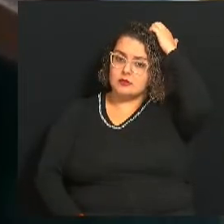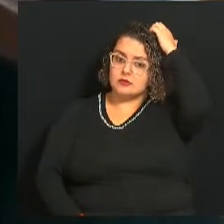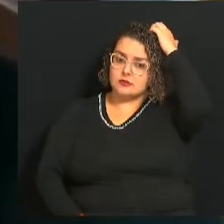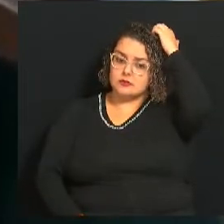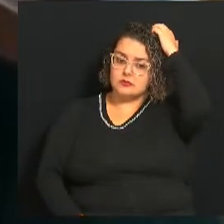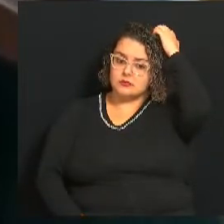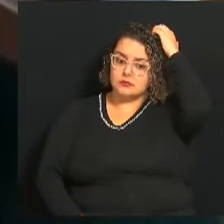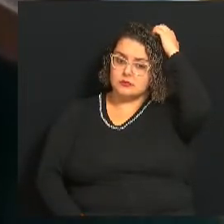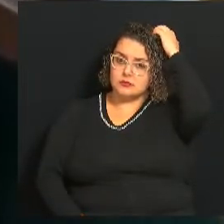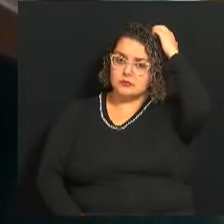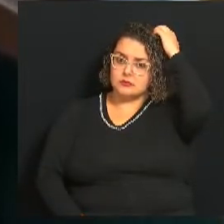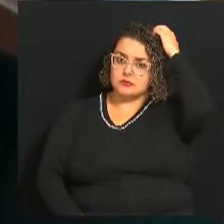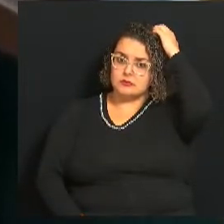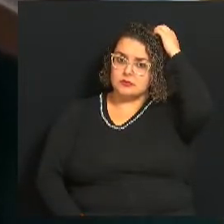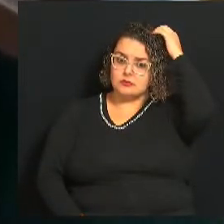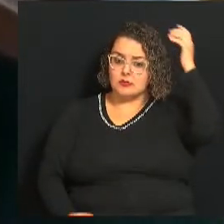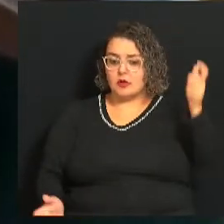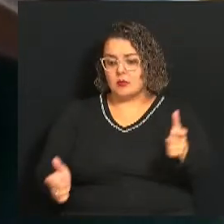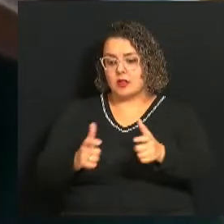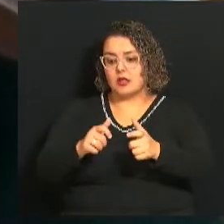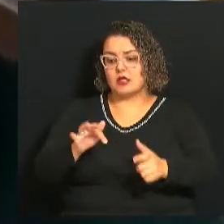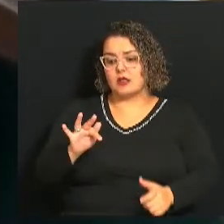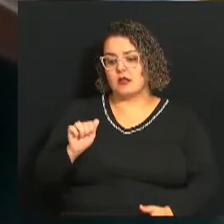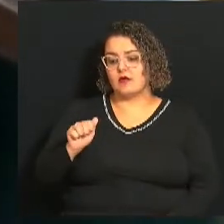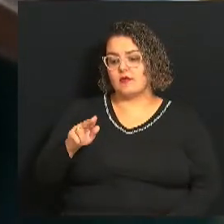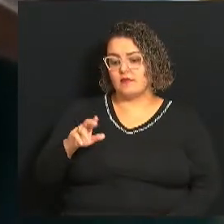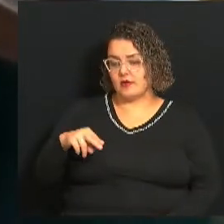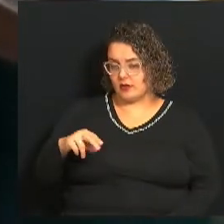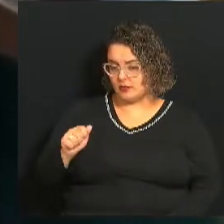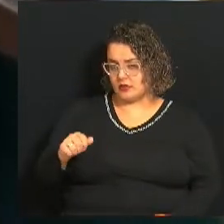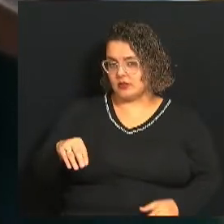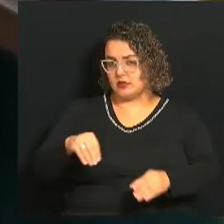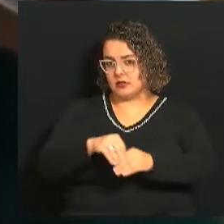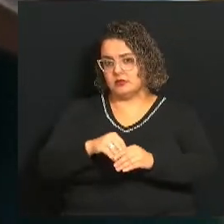para a pequena fauna nas cidades.